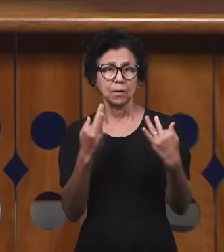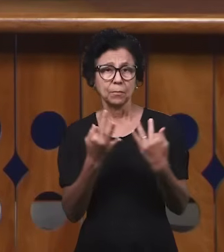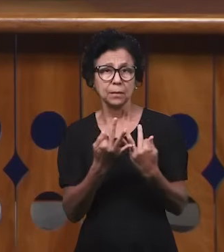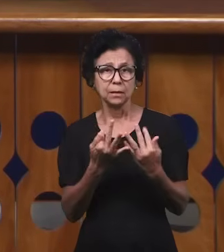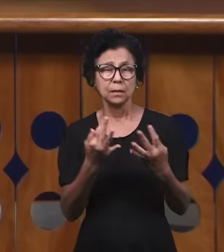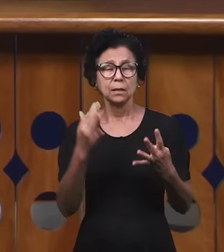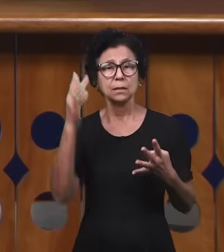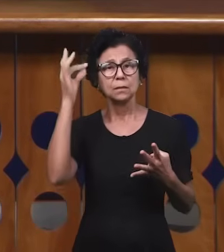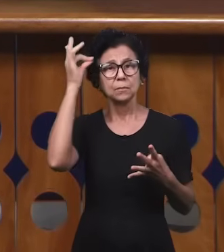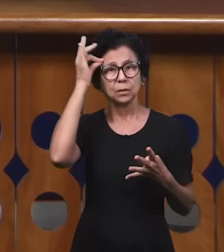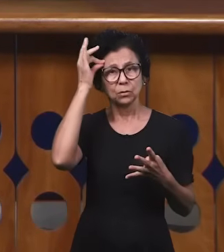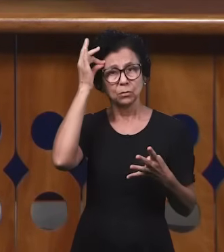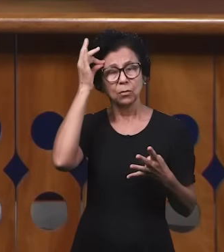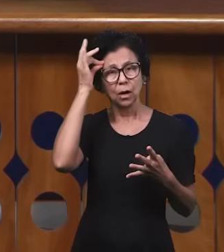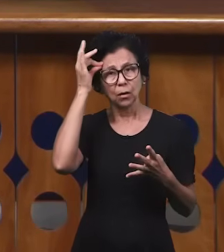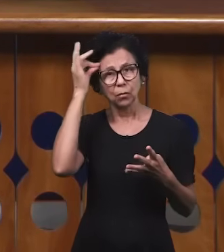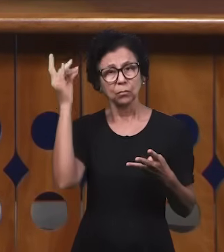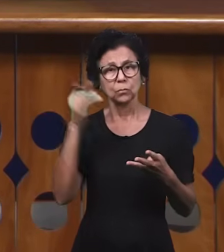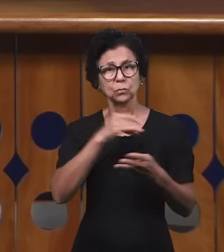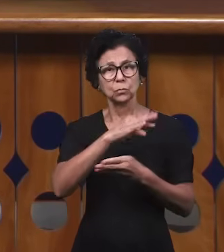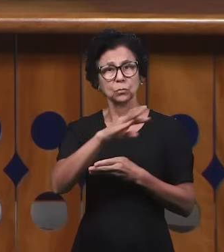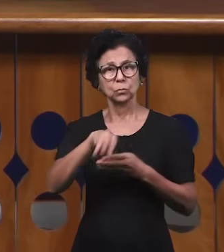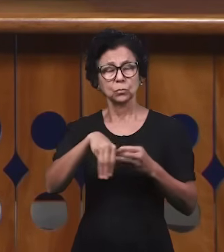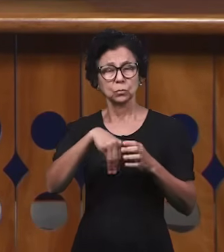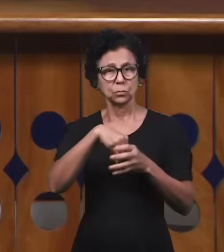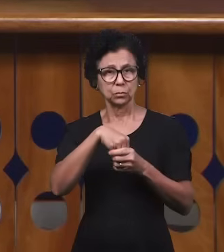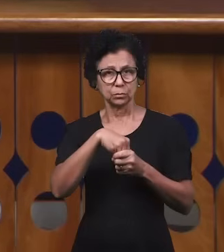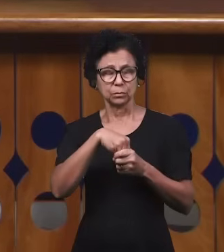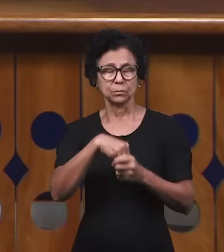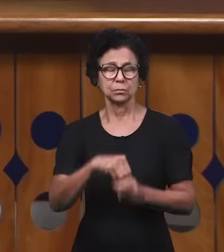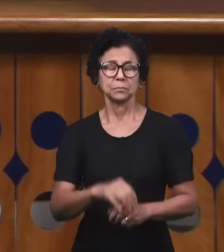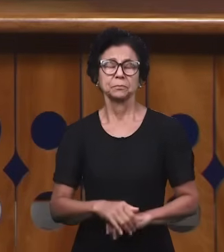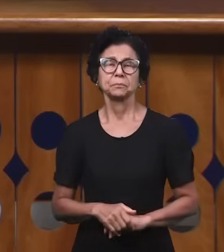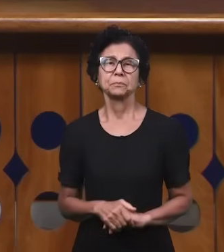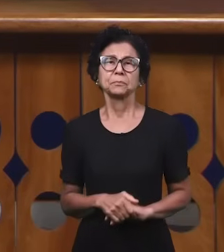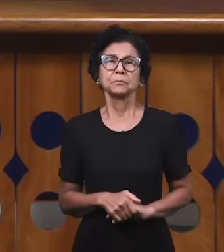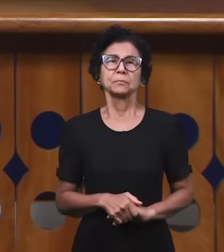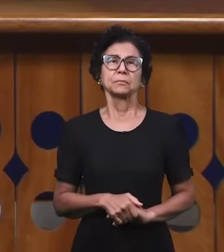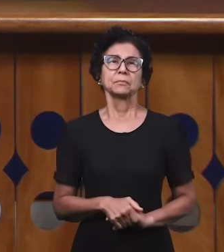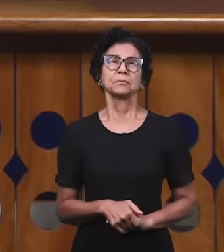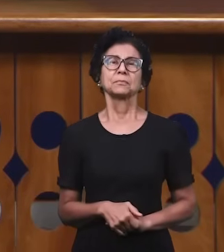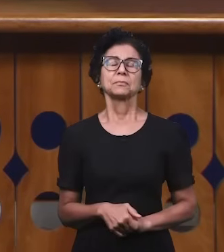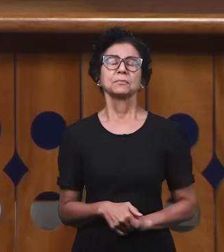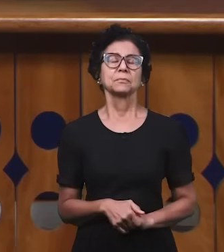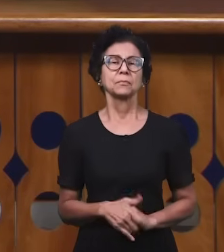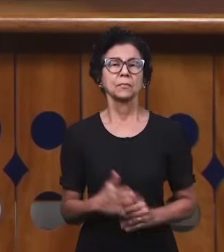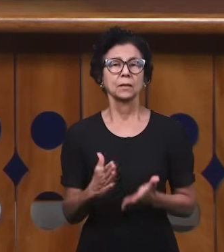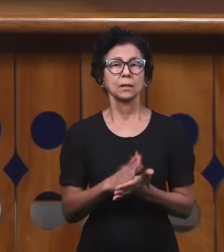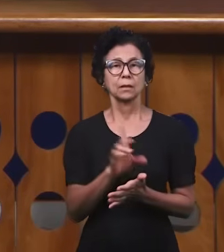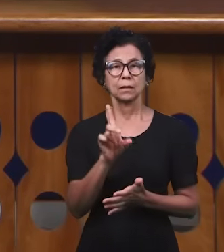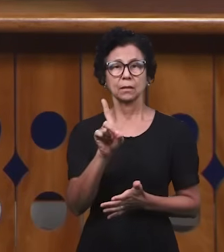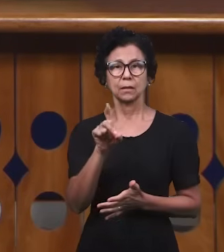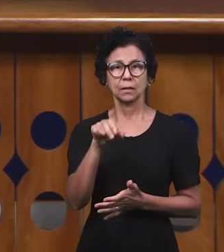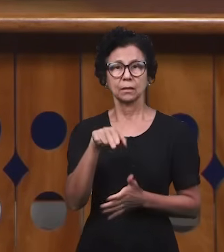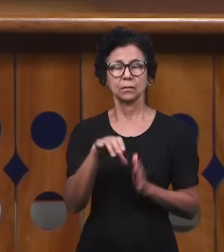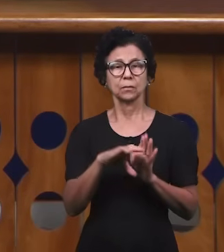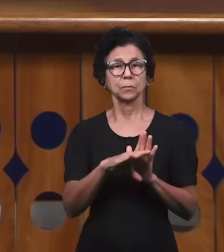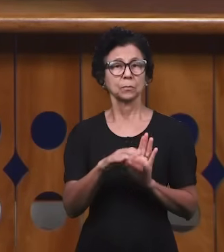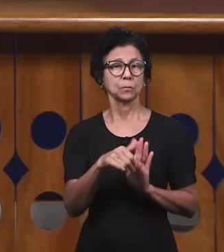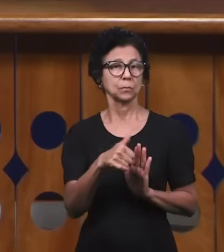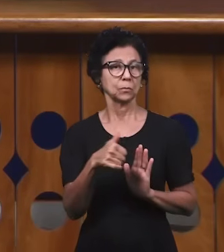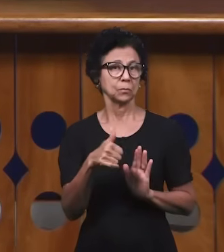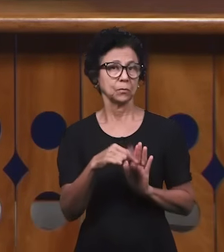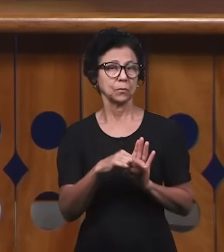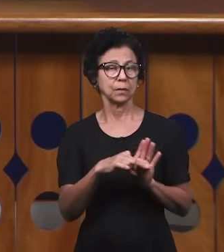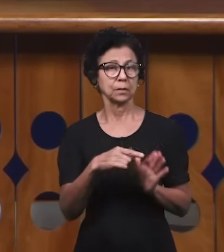contexto que nós vamos ver hoje. Nós vamos ver o texto, vamos lá, o texto básico hoje está em Daniel, no capítulo 1,